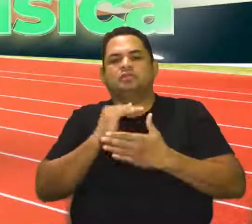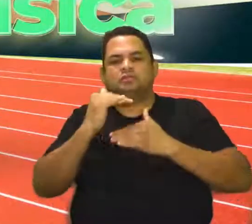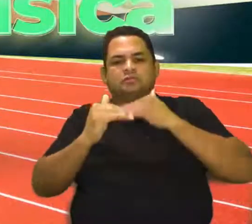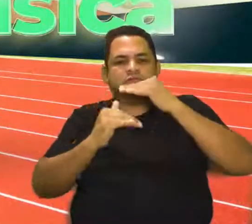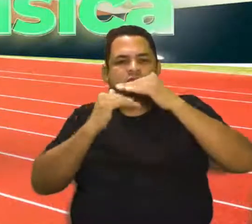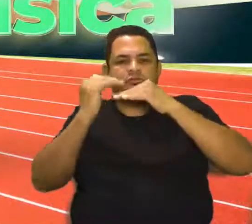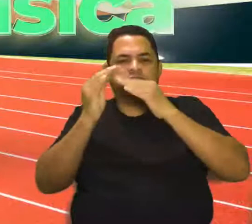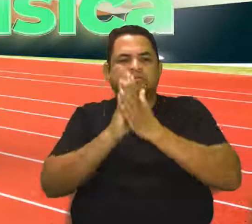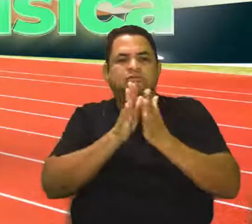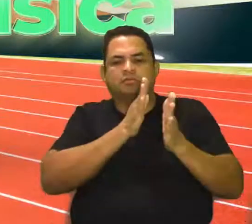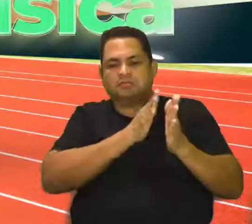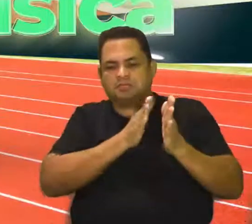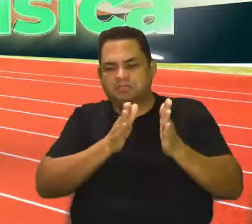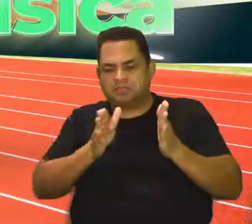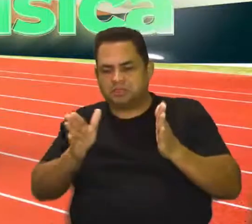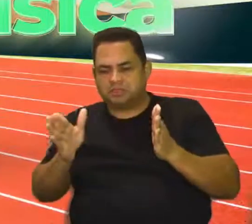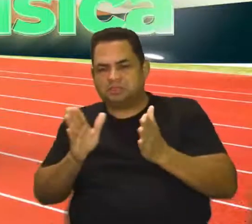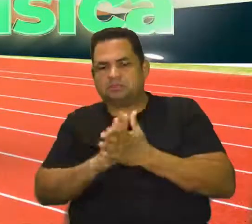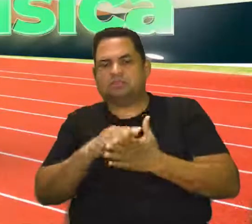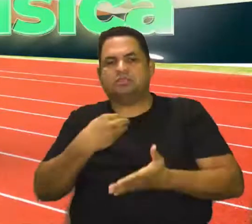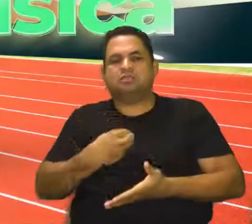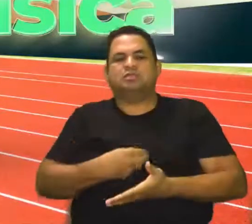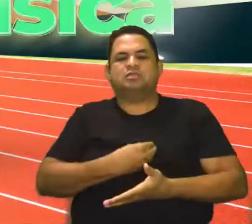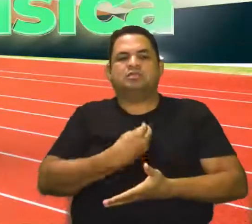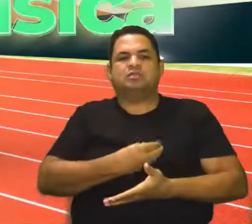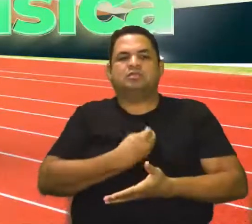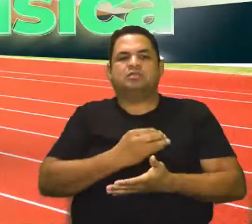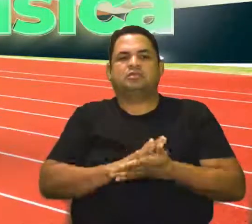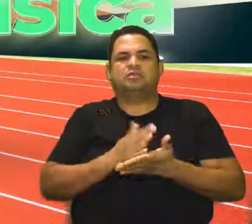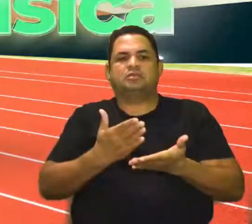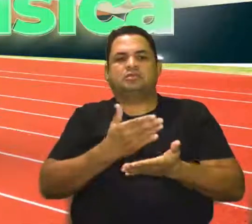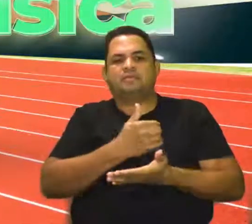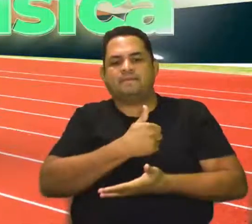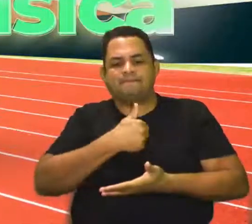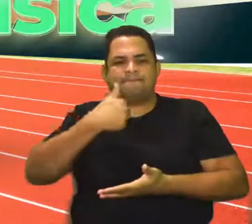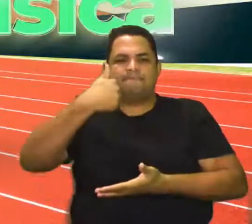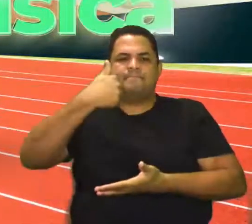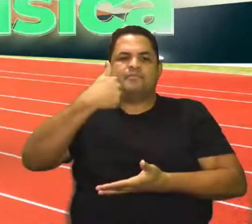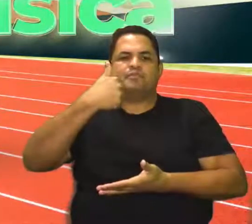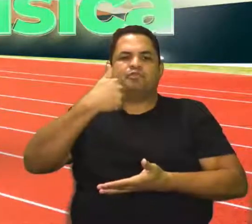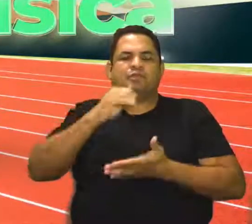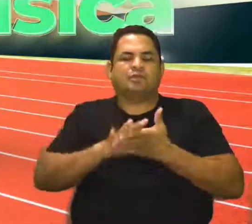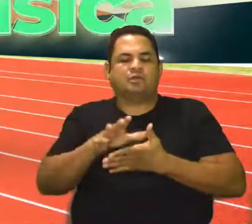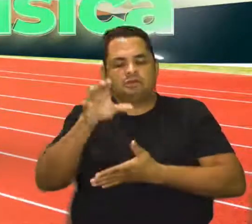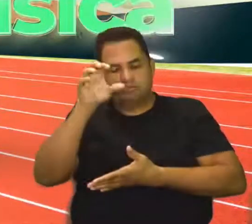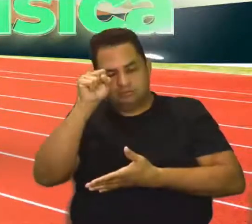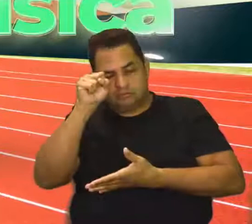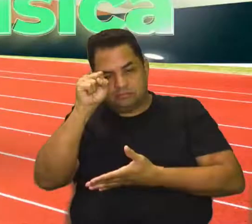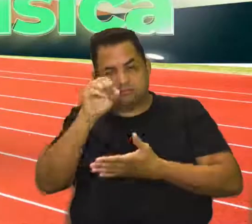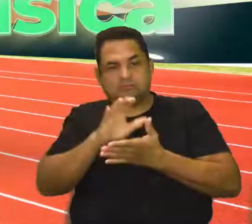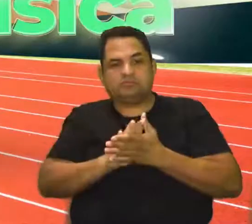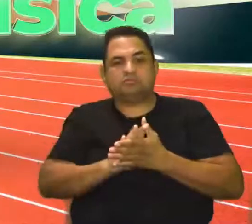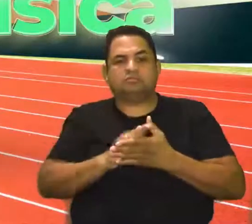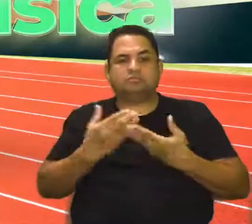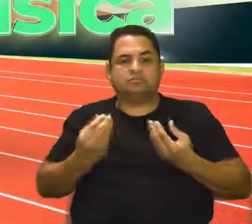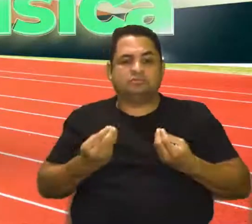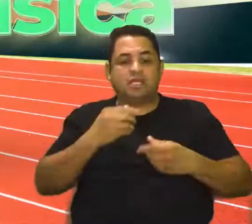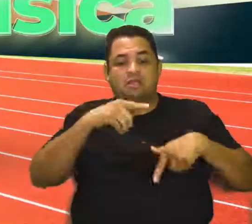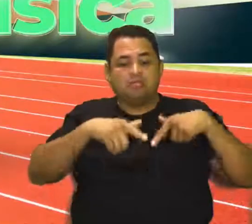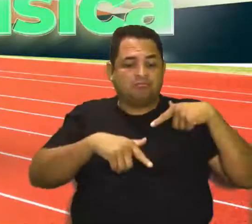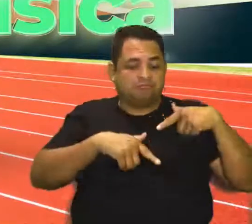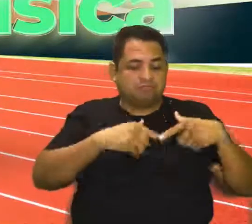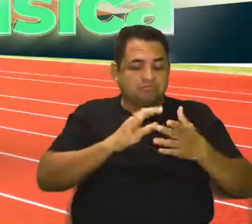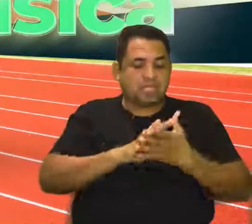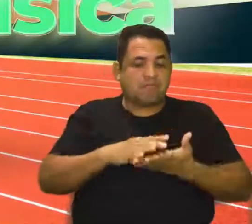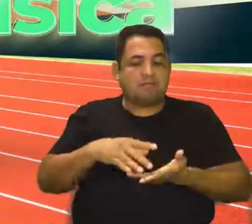nossa vida, né? Vai me auxiliar o tempo todo aí no condicionamento do meu corpo, na melhora do meu sono, né, na minha disposição para as